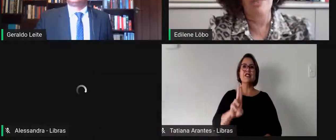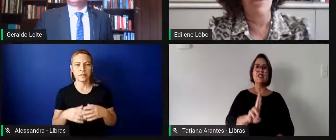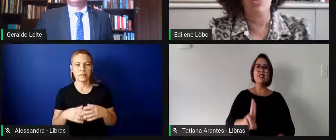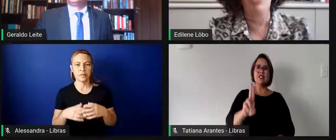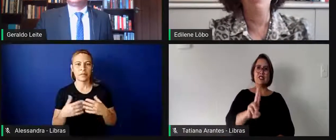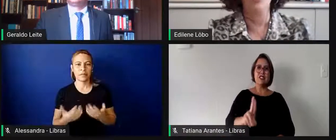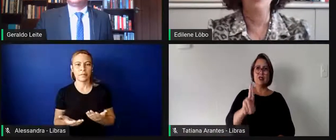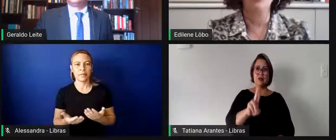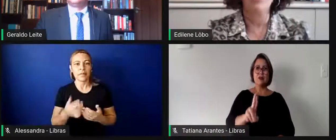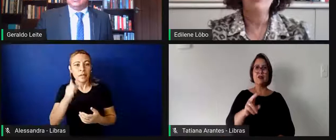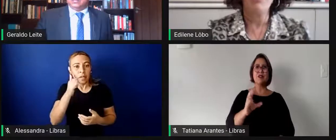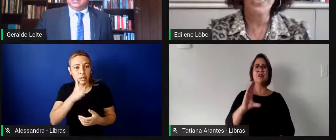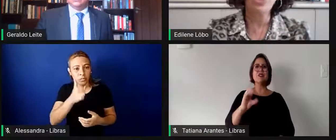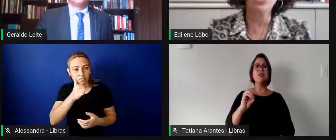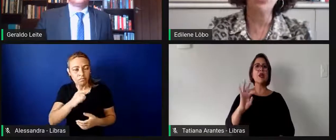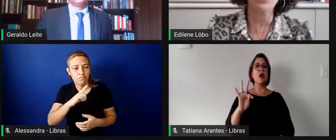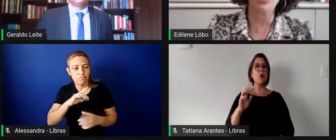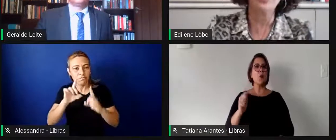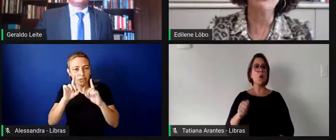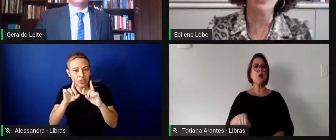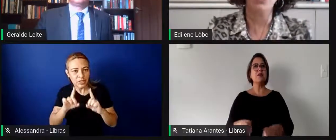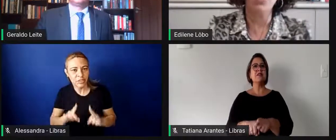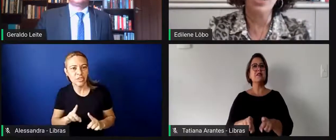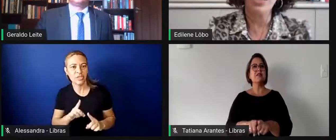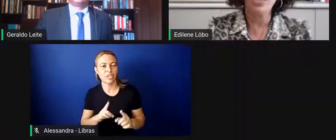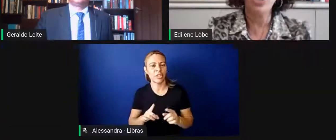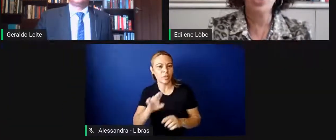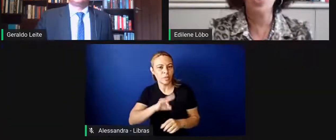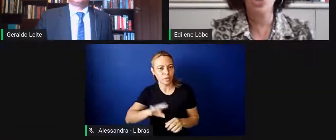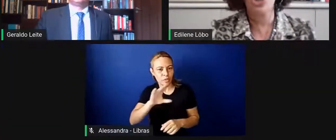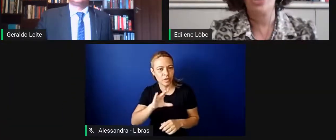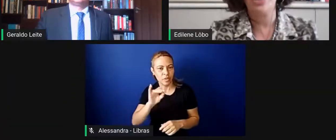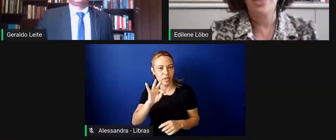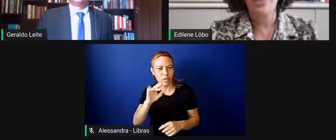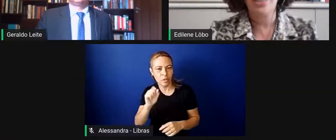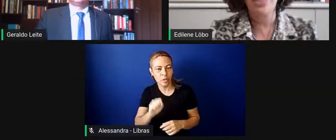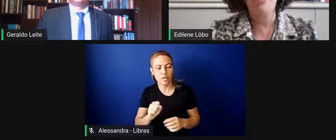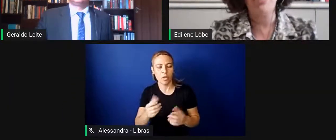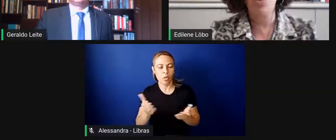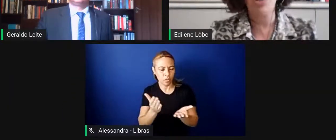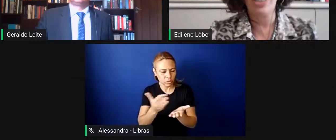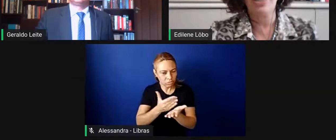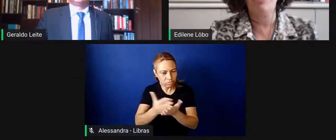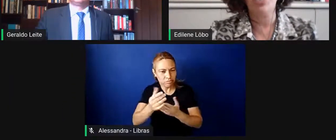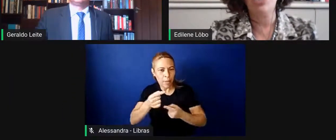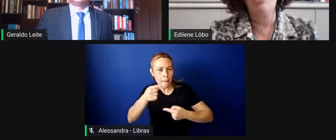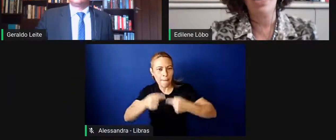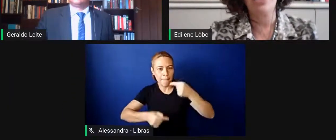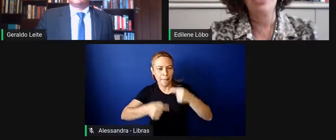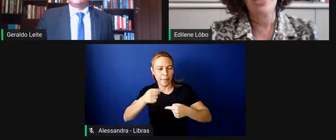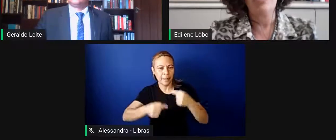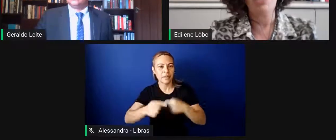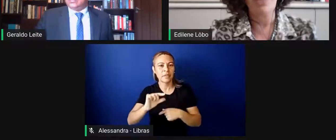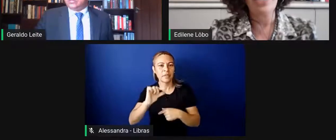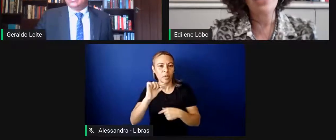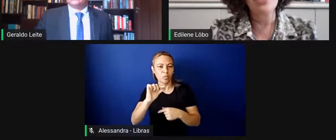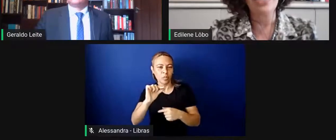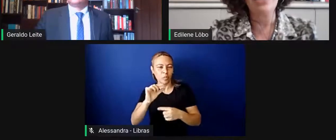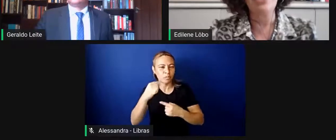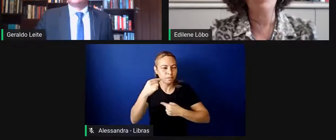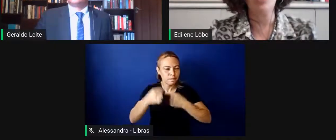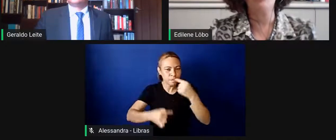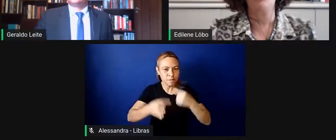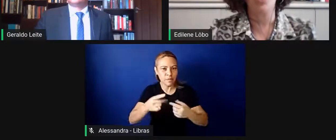aqui já abrindo um pouco parte do que nós vamos discutir daqui a pouco na etapa dos debates, me